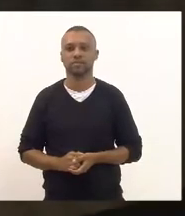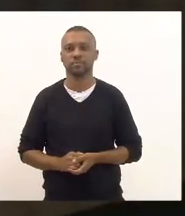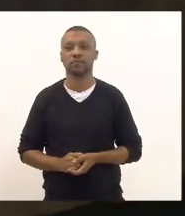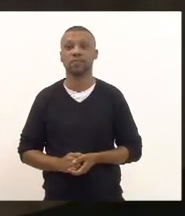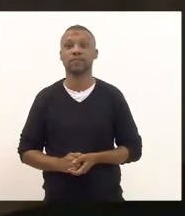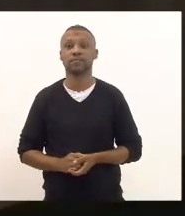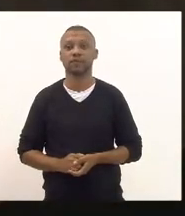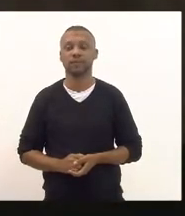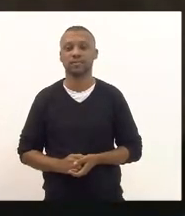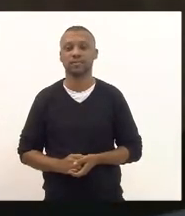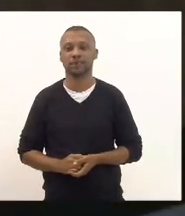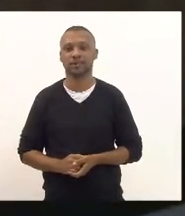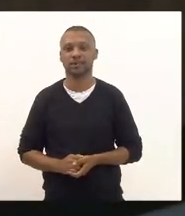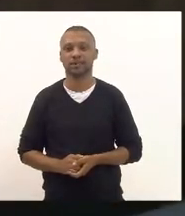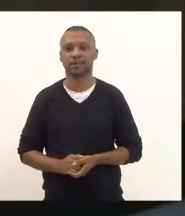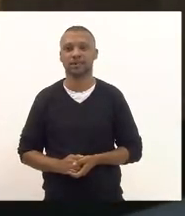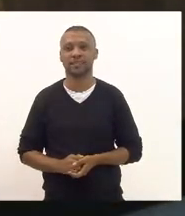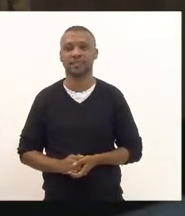oi oi